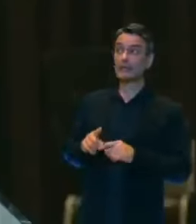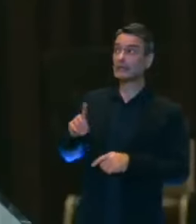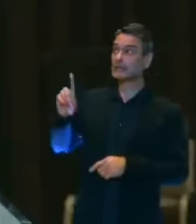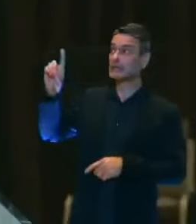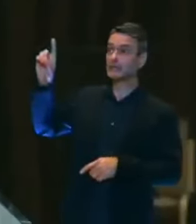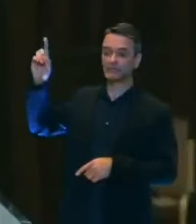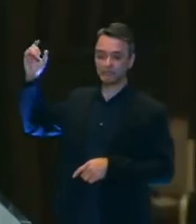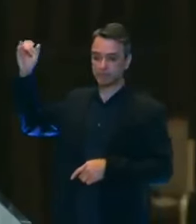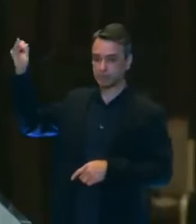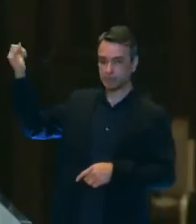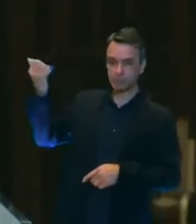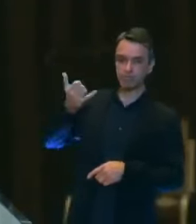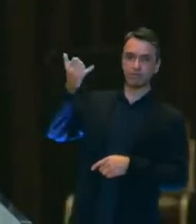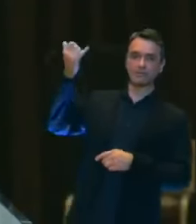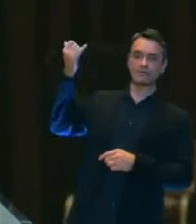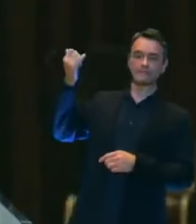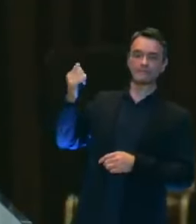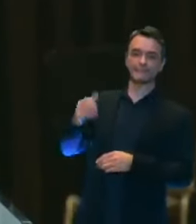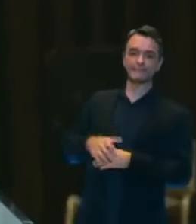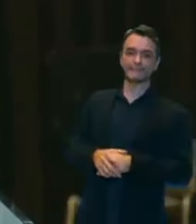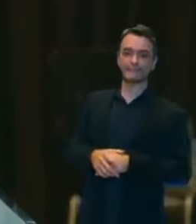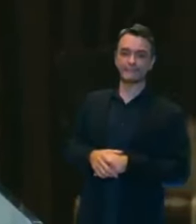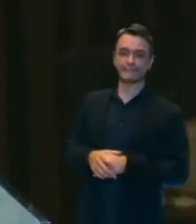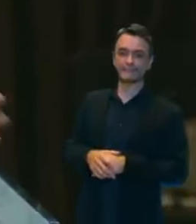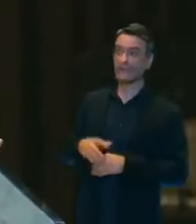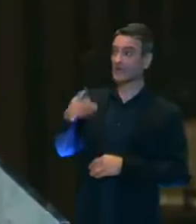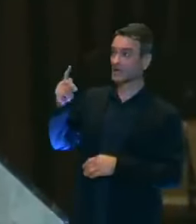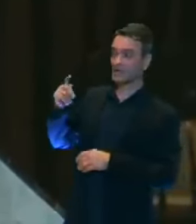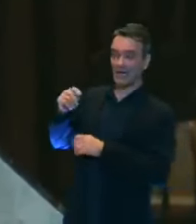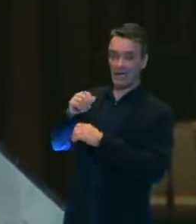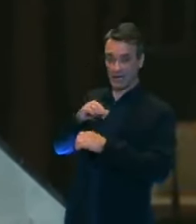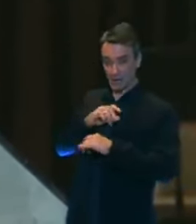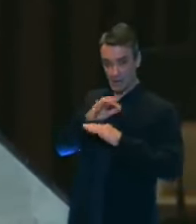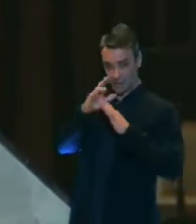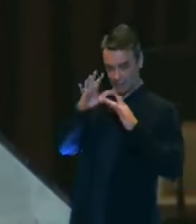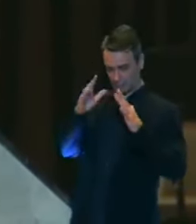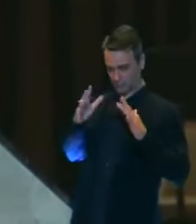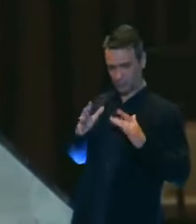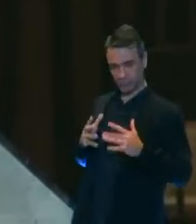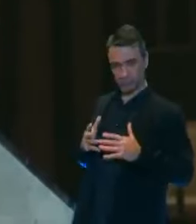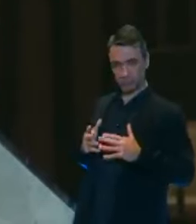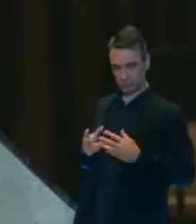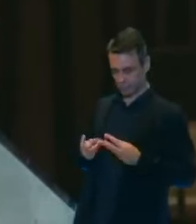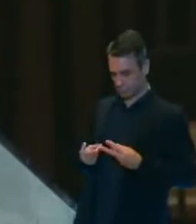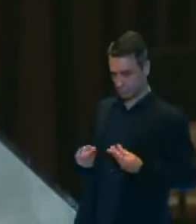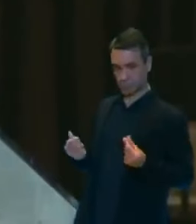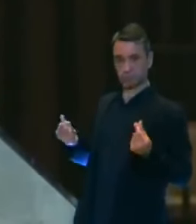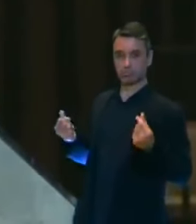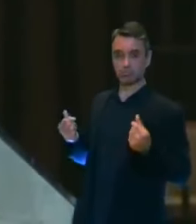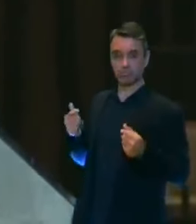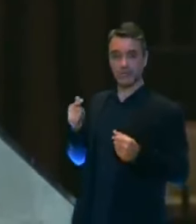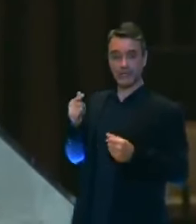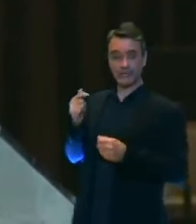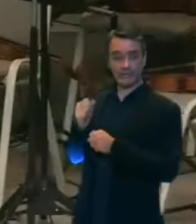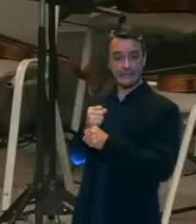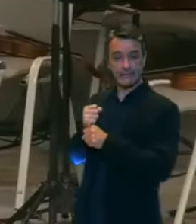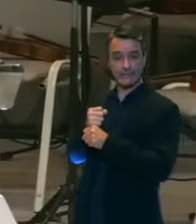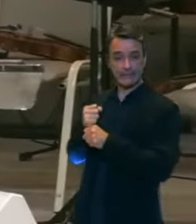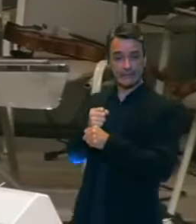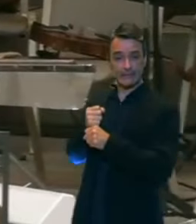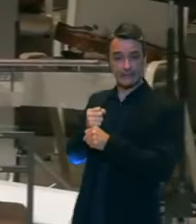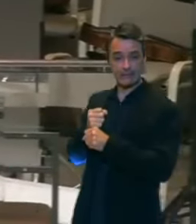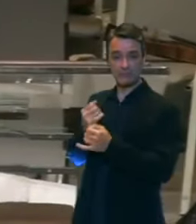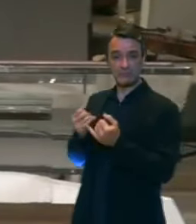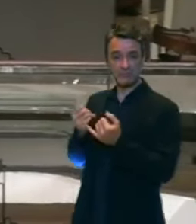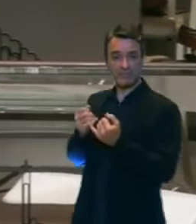Deus o alcança, a sua glória se derrete. Durante 7 anos ele fica como um